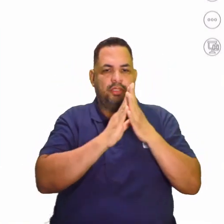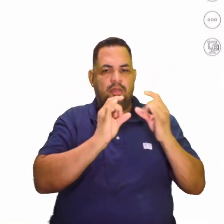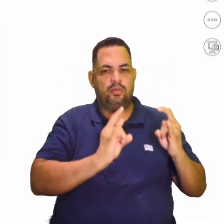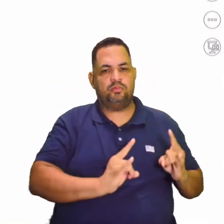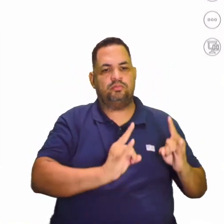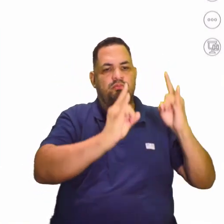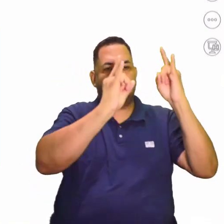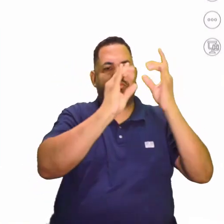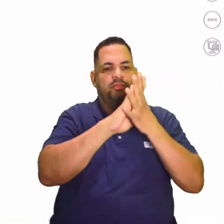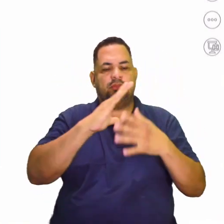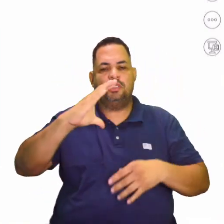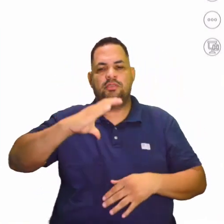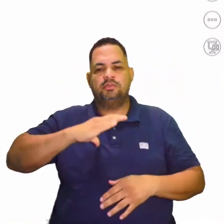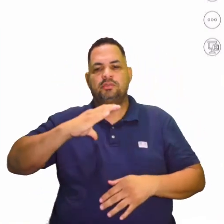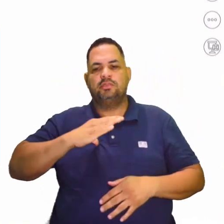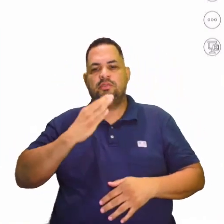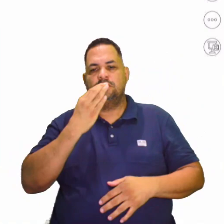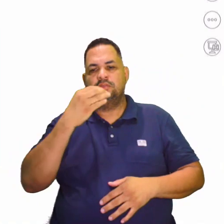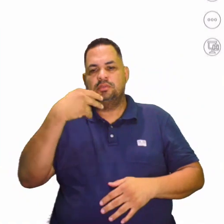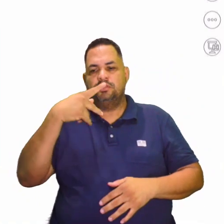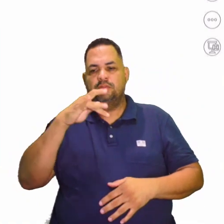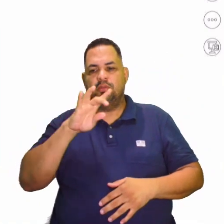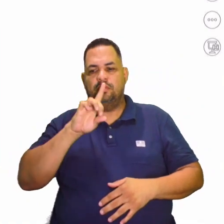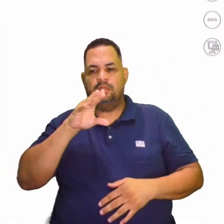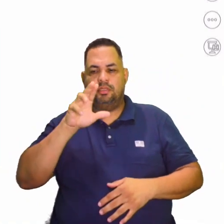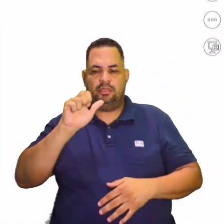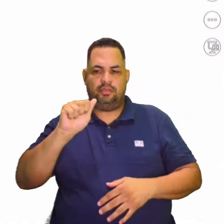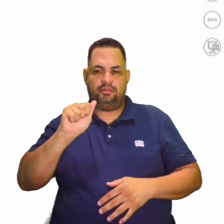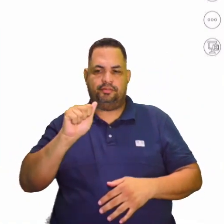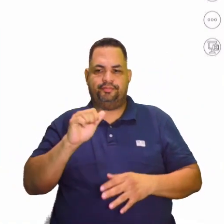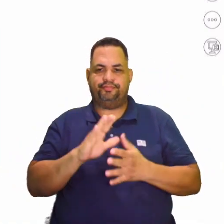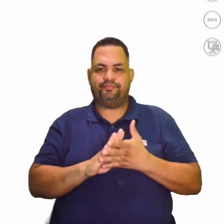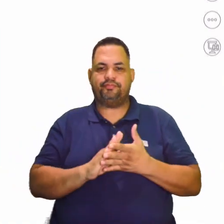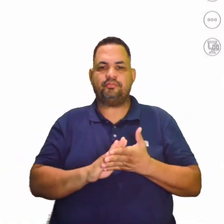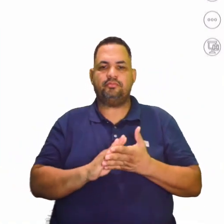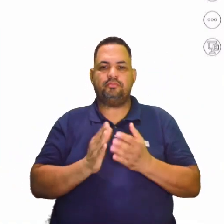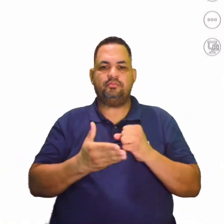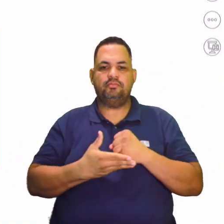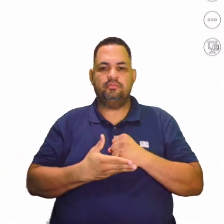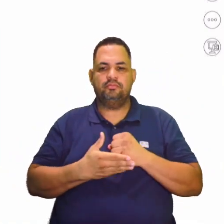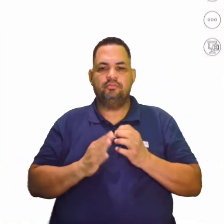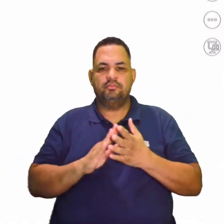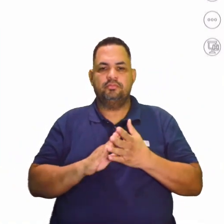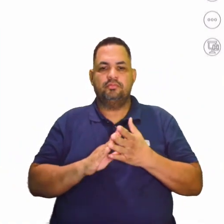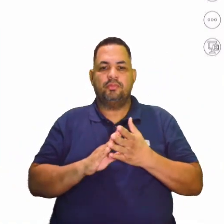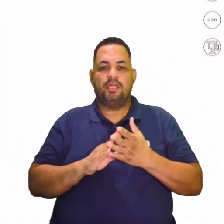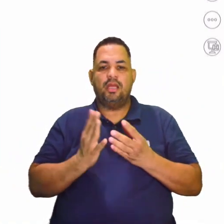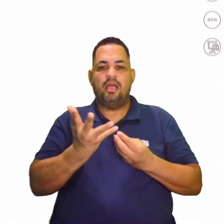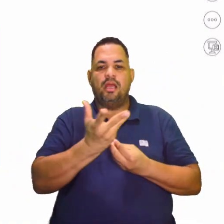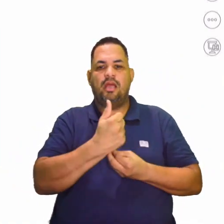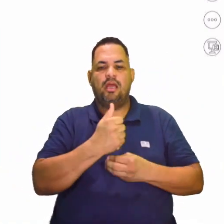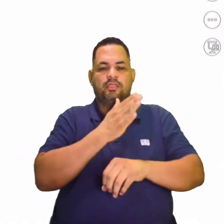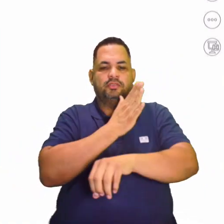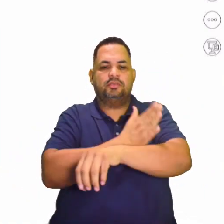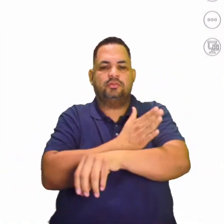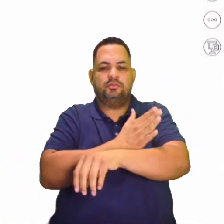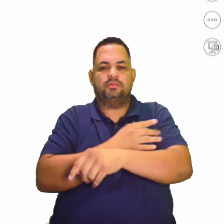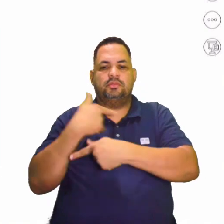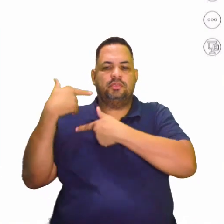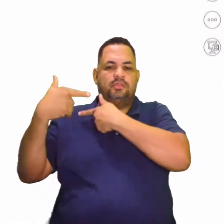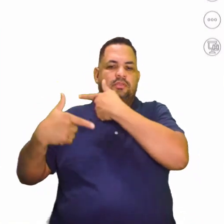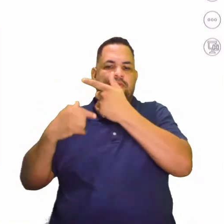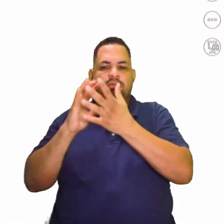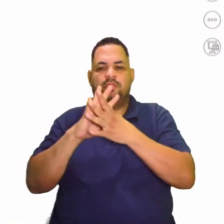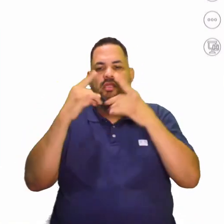Roma, lembrando que a arte romana sempre era com base em outras culturas, como os